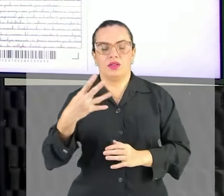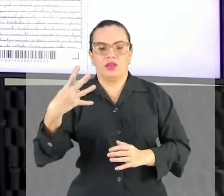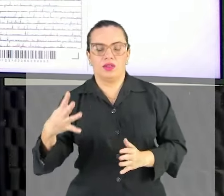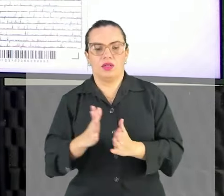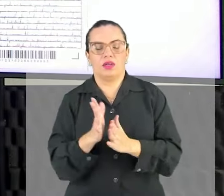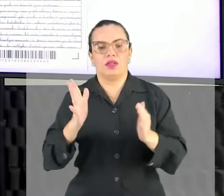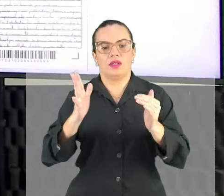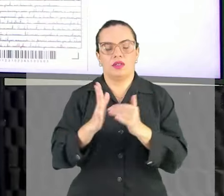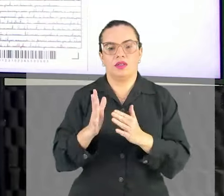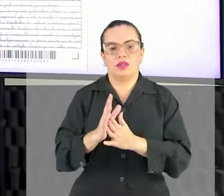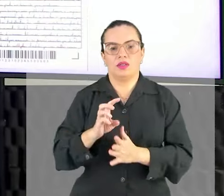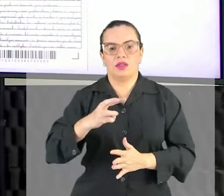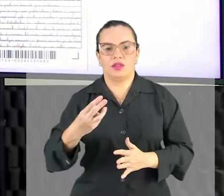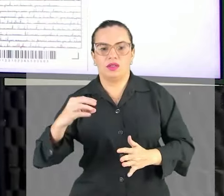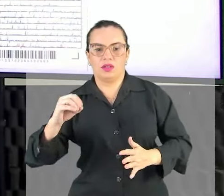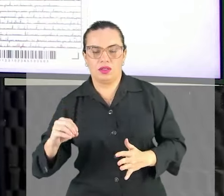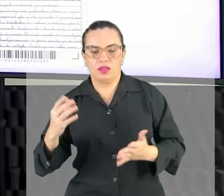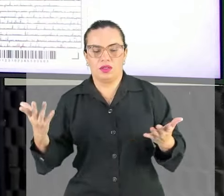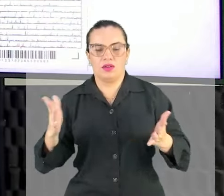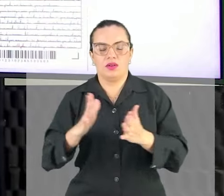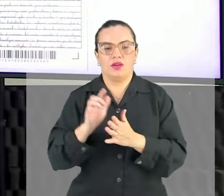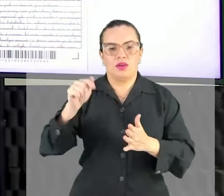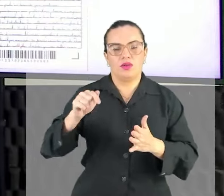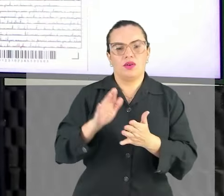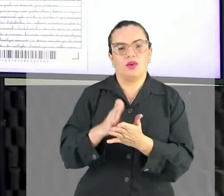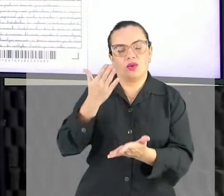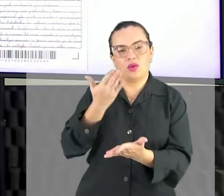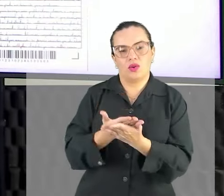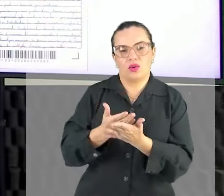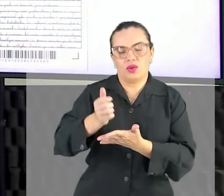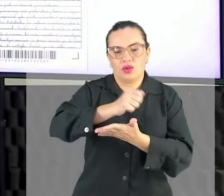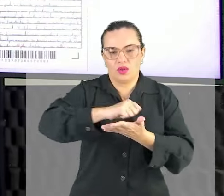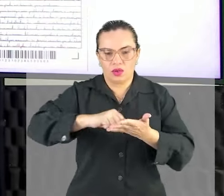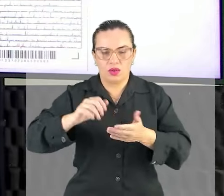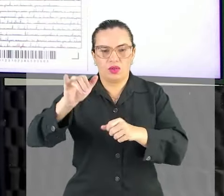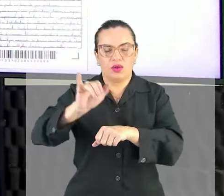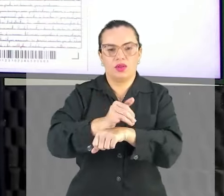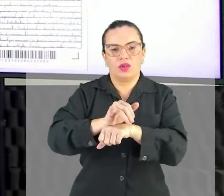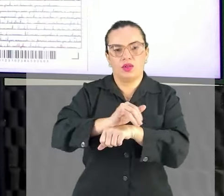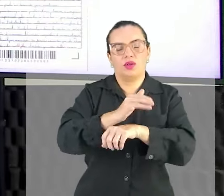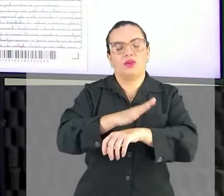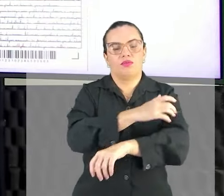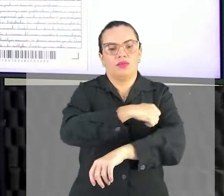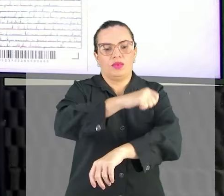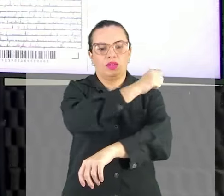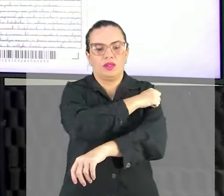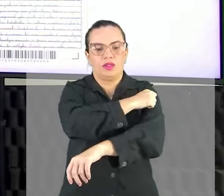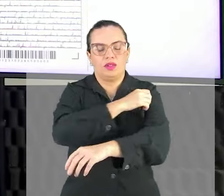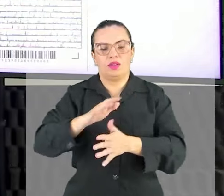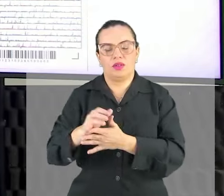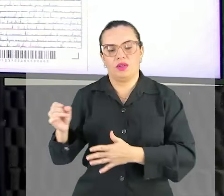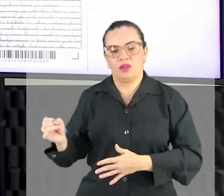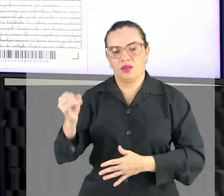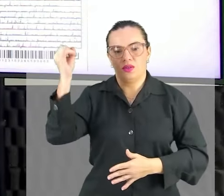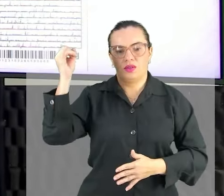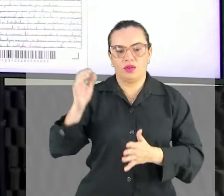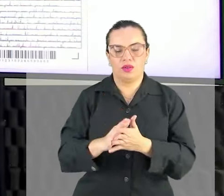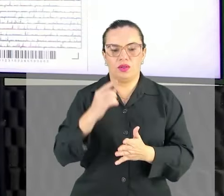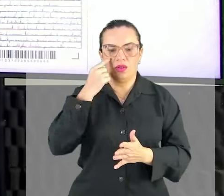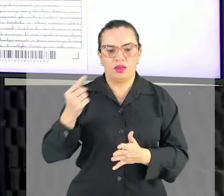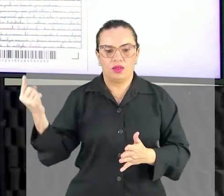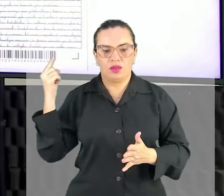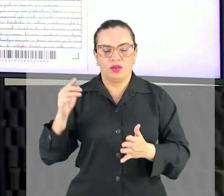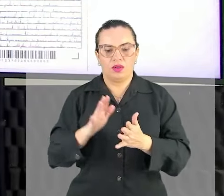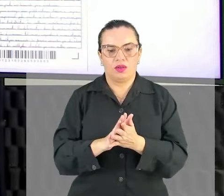foi um trabalho de muita estratégia desse aluno. Outro ponto importante também é quanto ao recuo